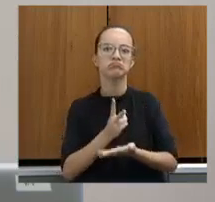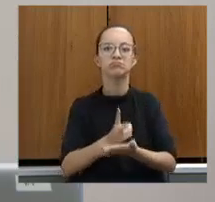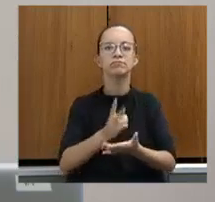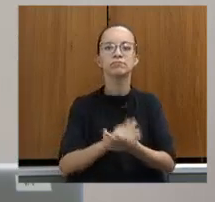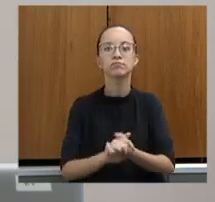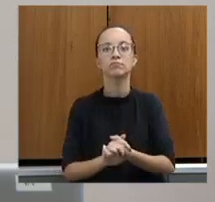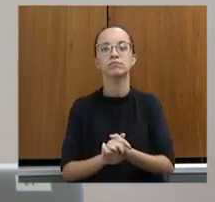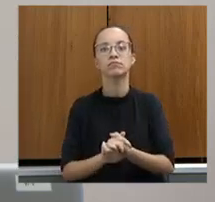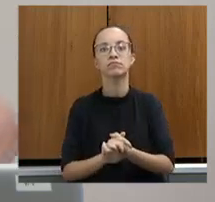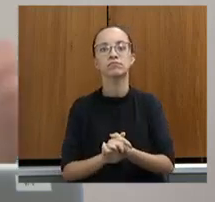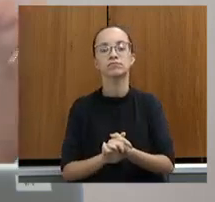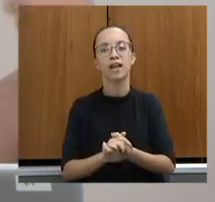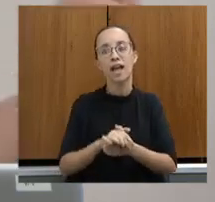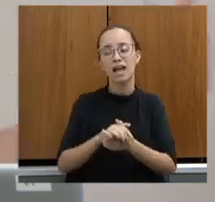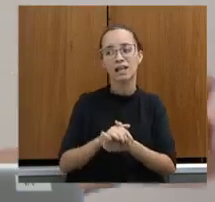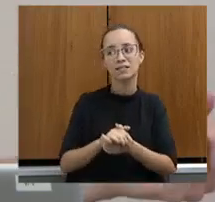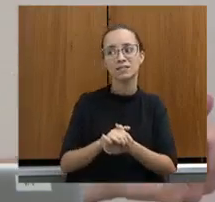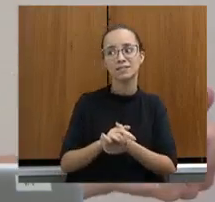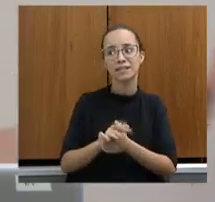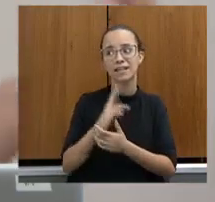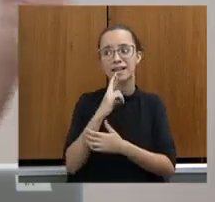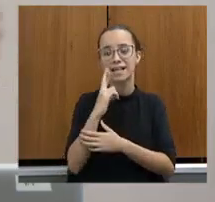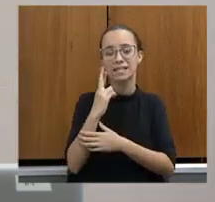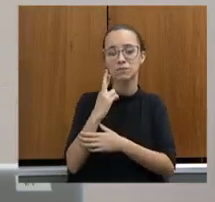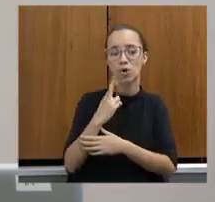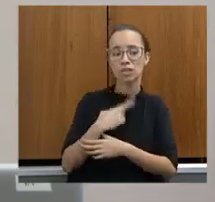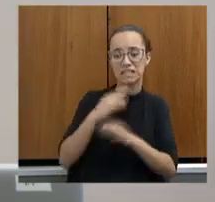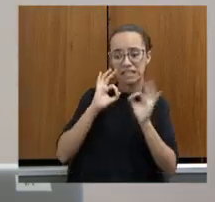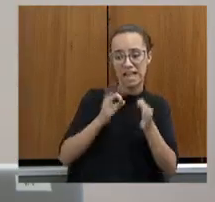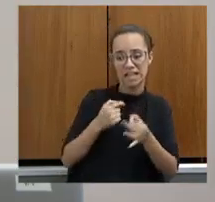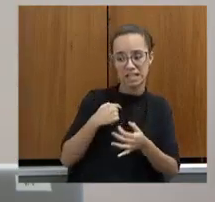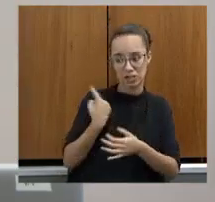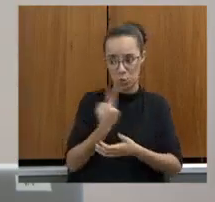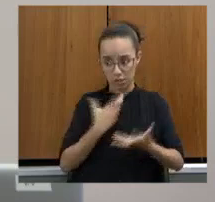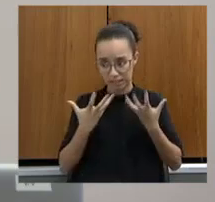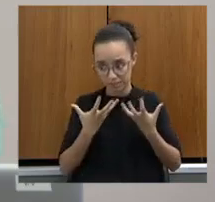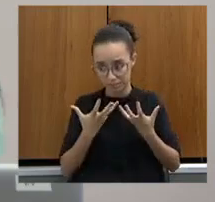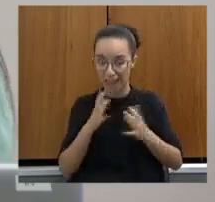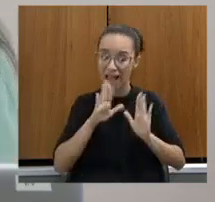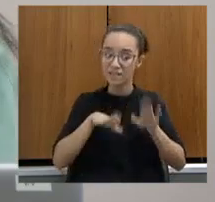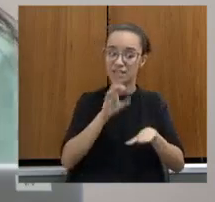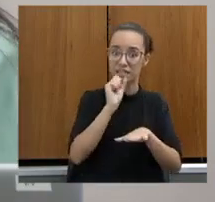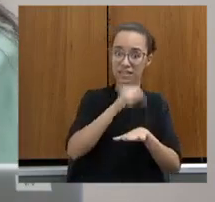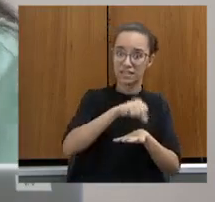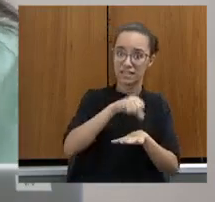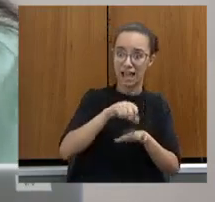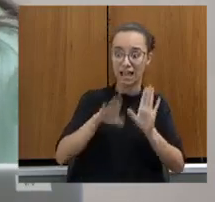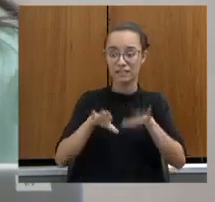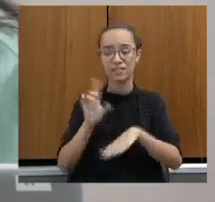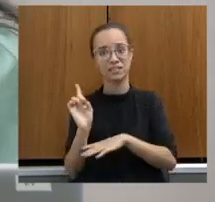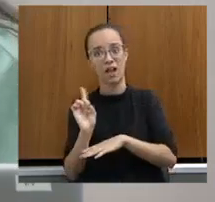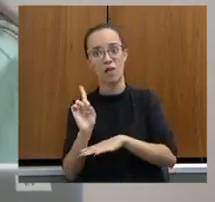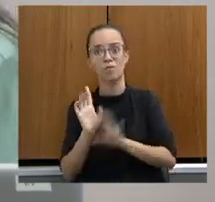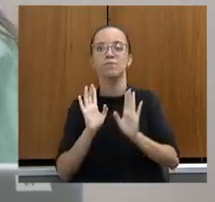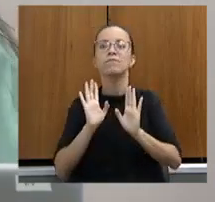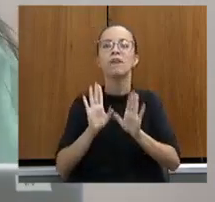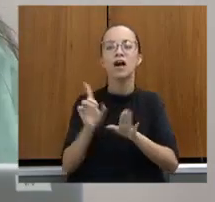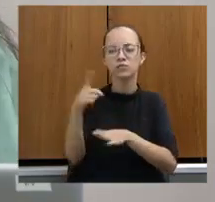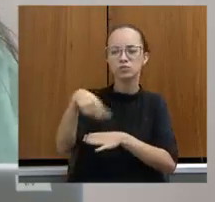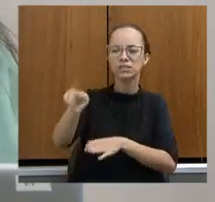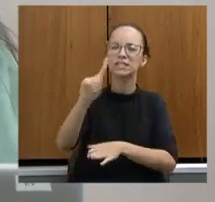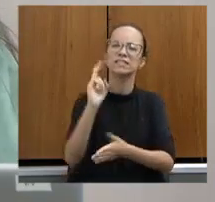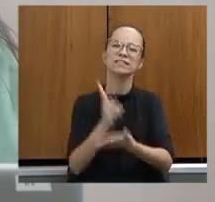o que a gente queria ouvir Às vezes sim e às vezes não mas vocês estiveram sempre